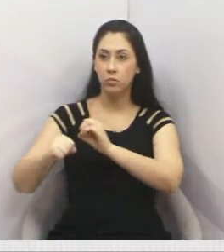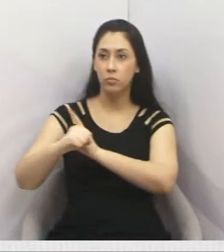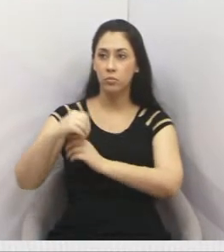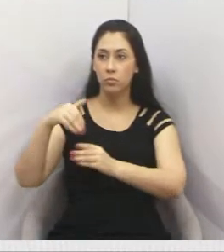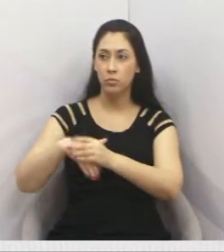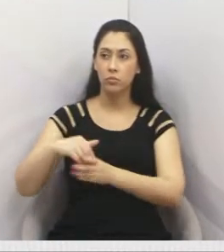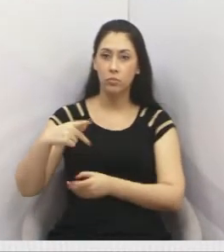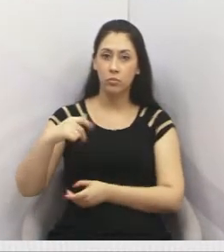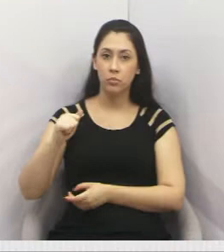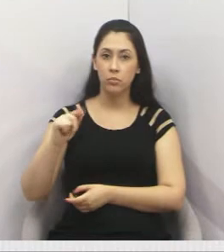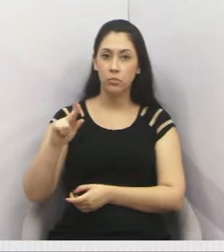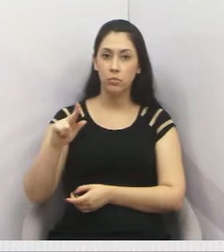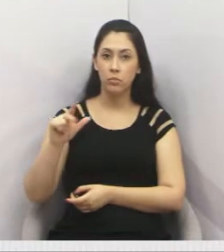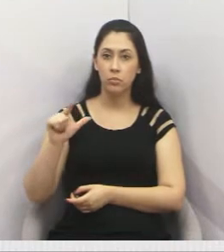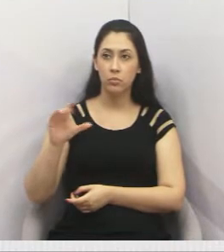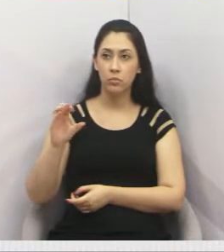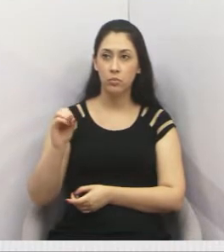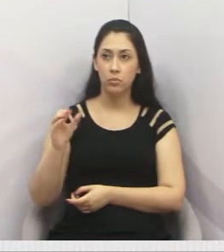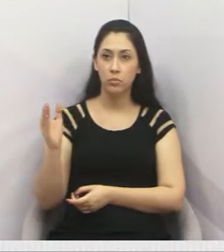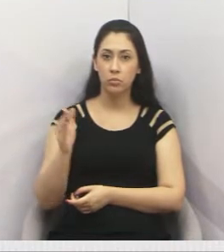Paulo Graça.